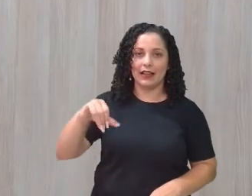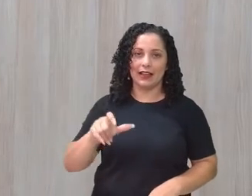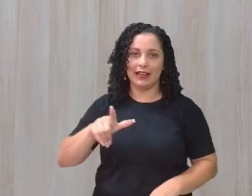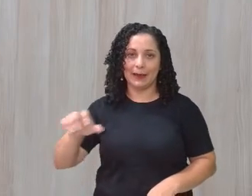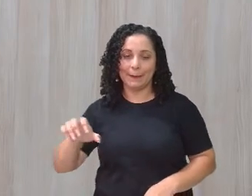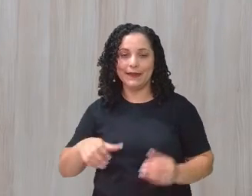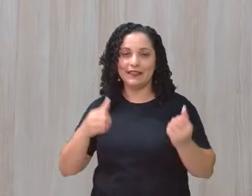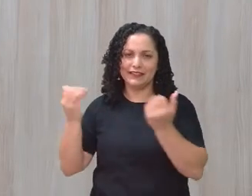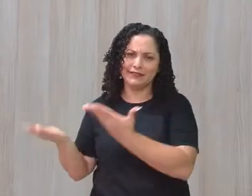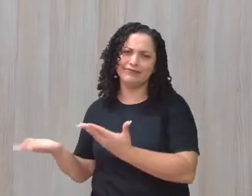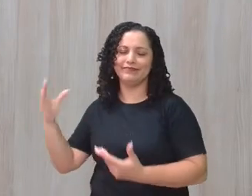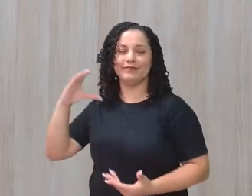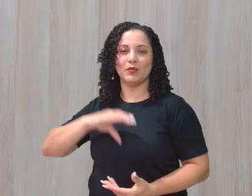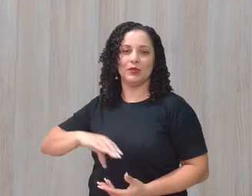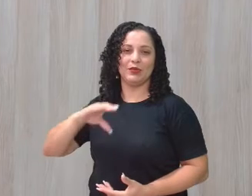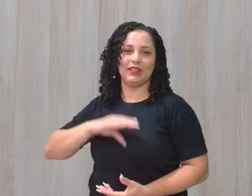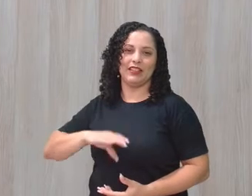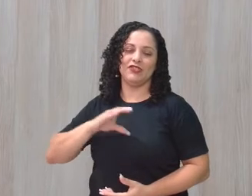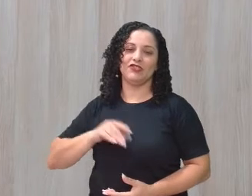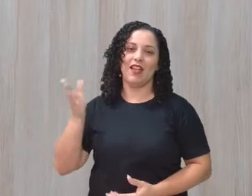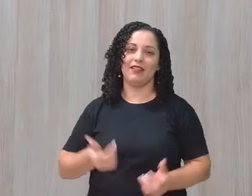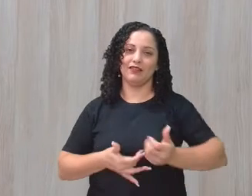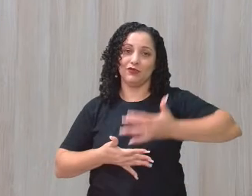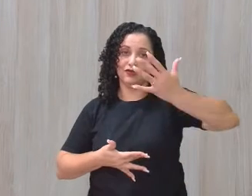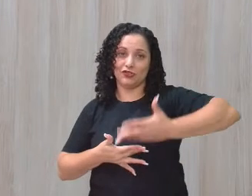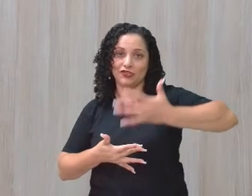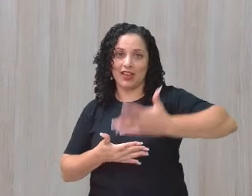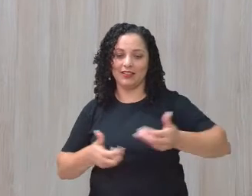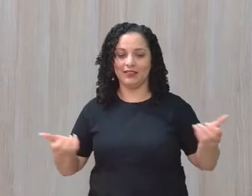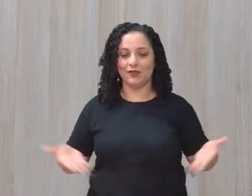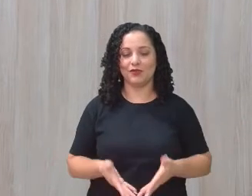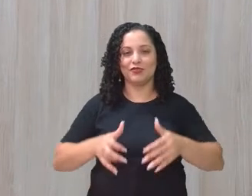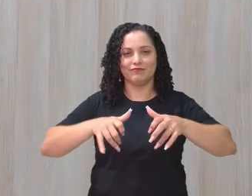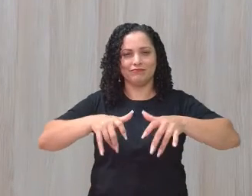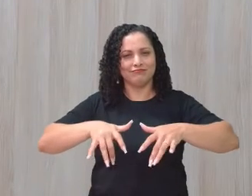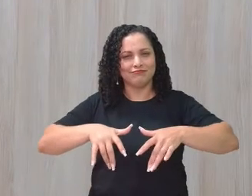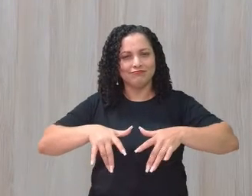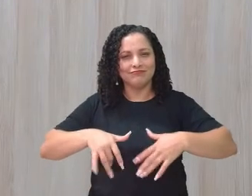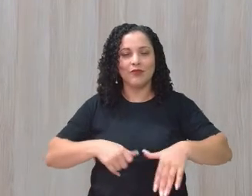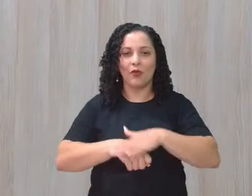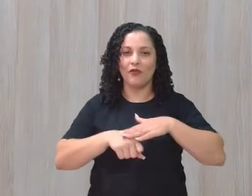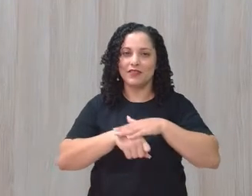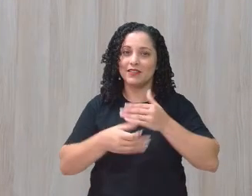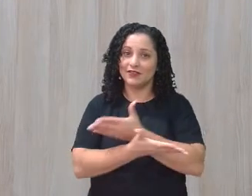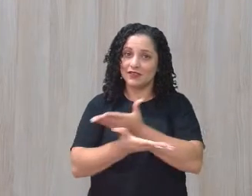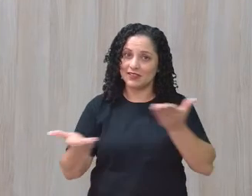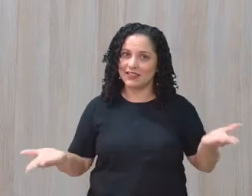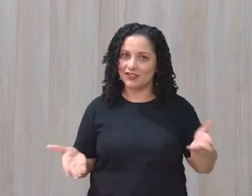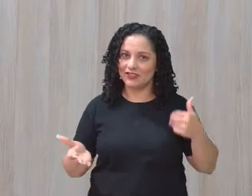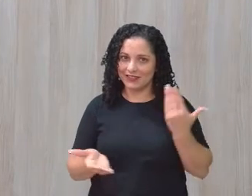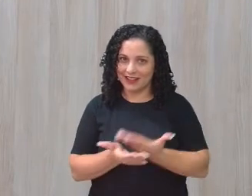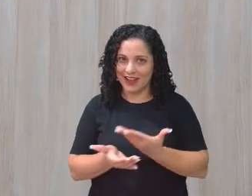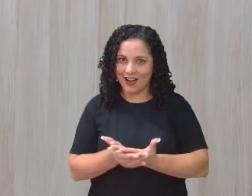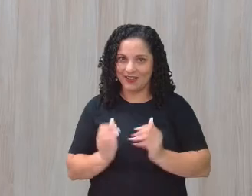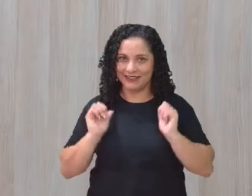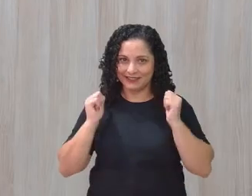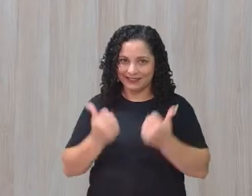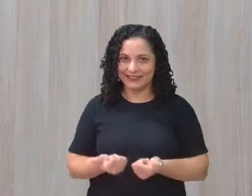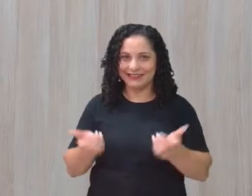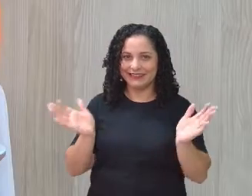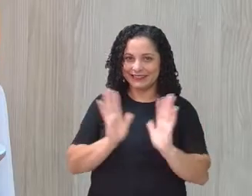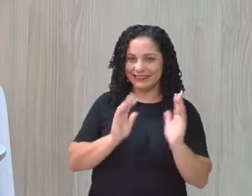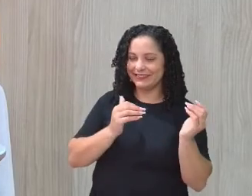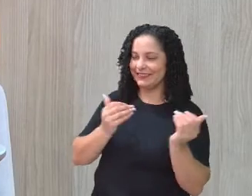língua portuguesa. Ela vai fazer o chat de hoje e a comunicação com vocês aí enquanto a aula acontece. Vamos dar um oi para ela?